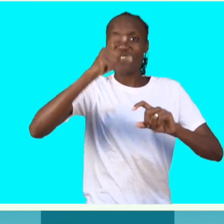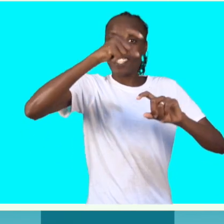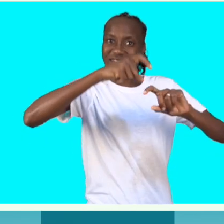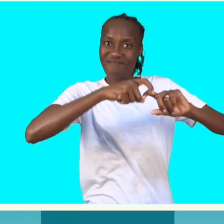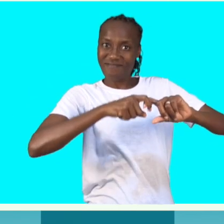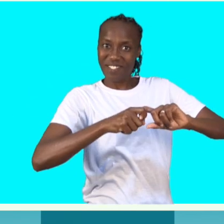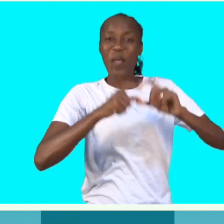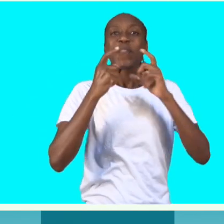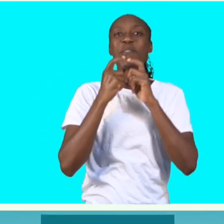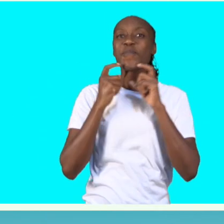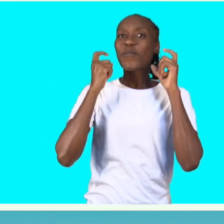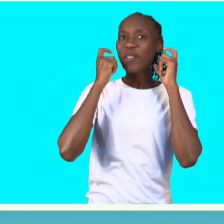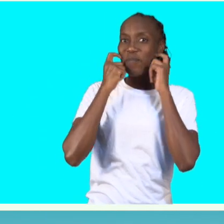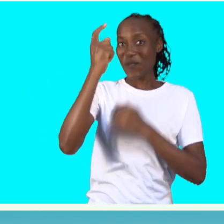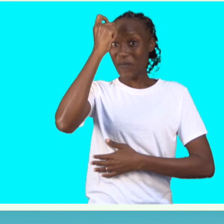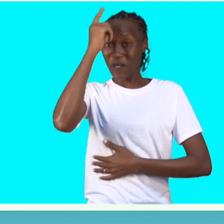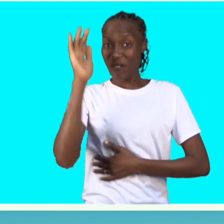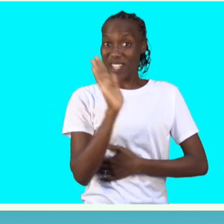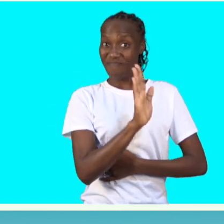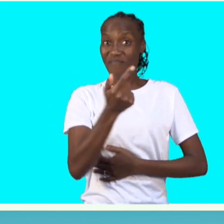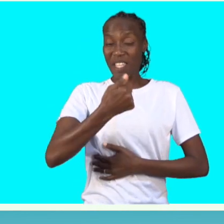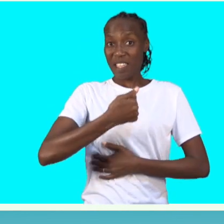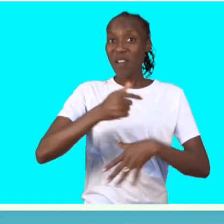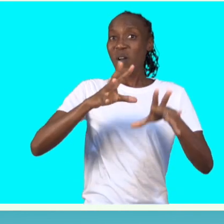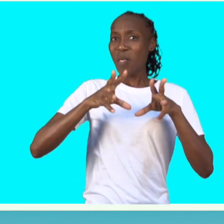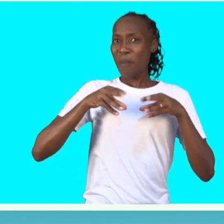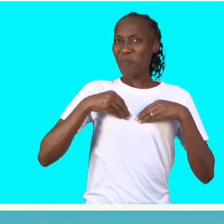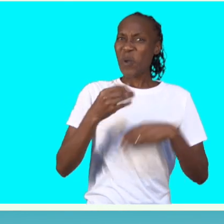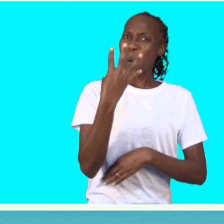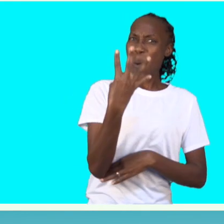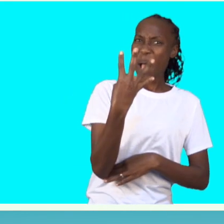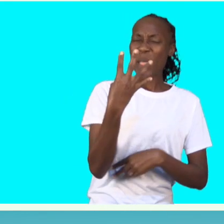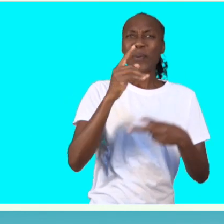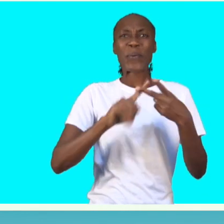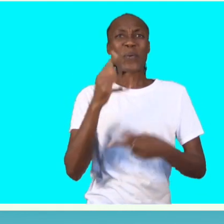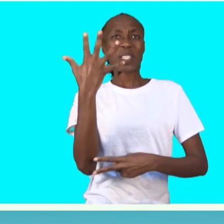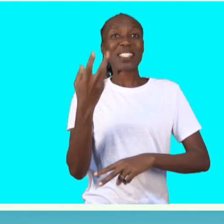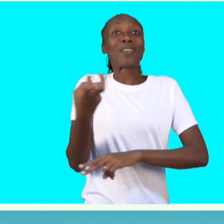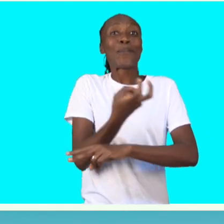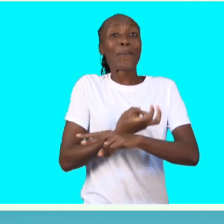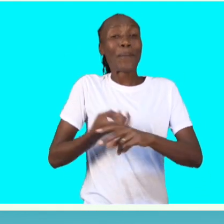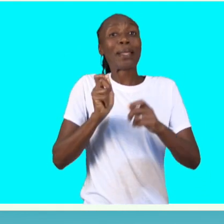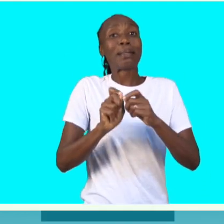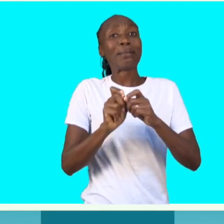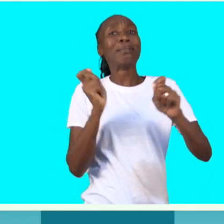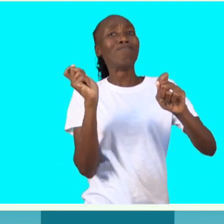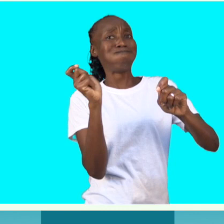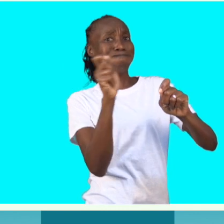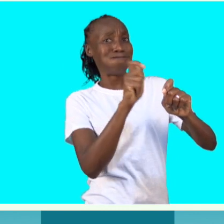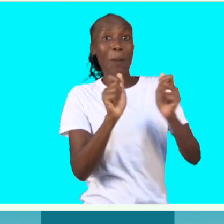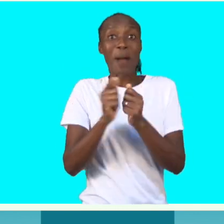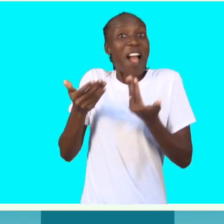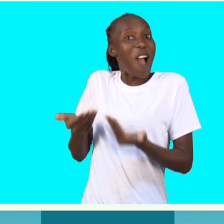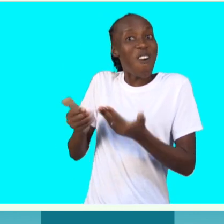portachado de Moçambique. Acredito que umas quatro, cinco horas levei, enquanto